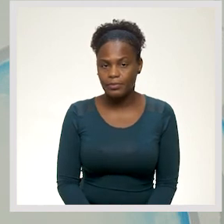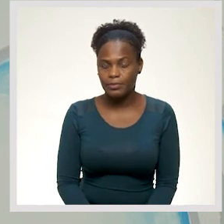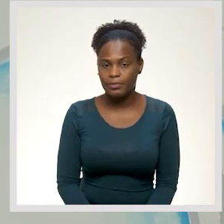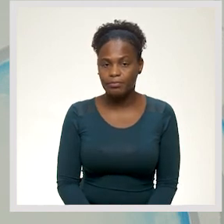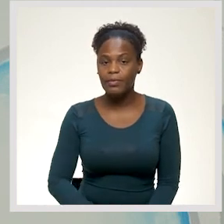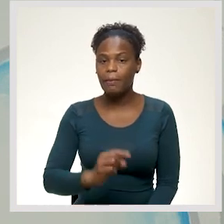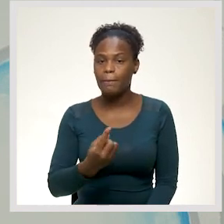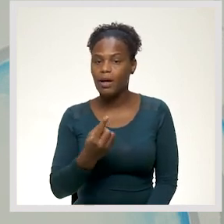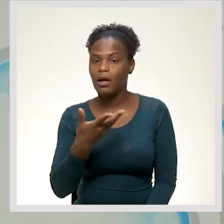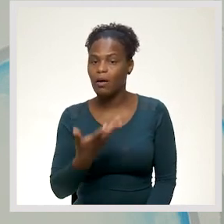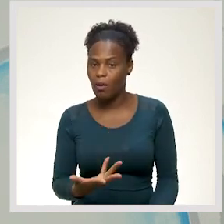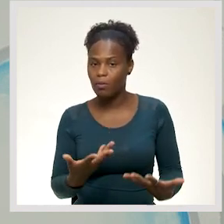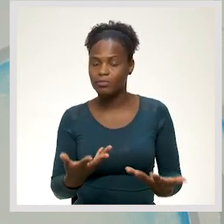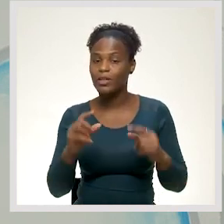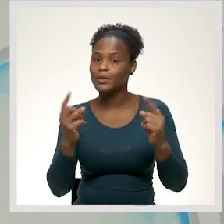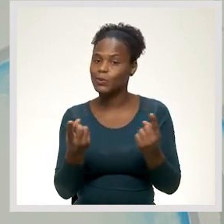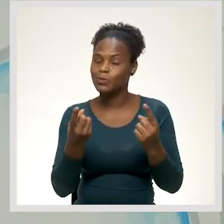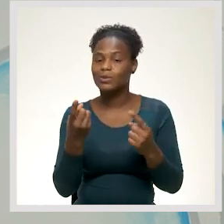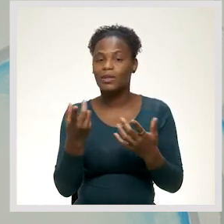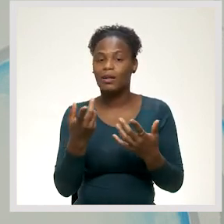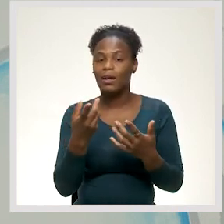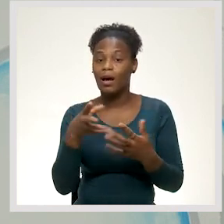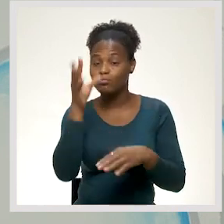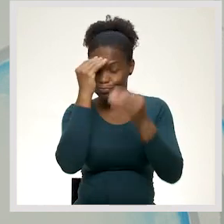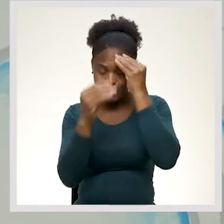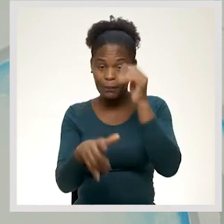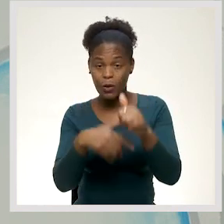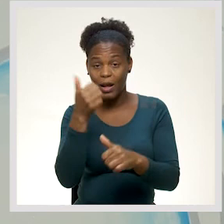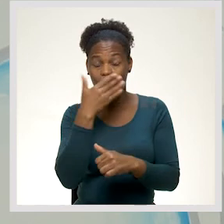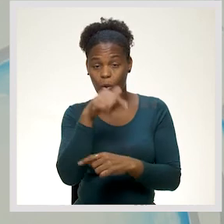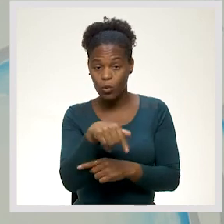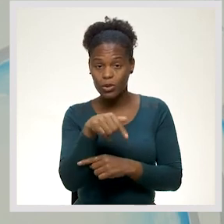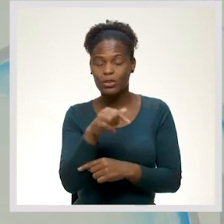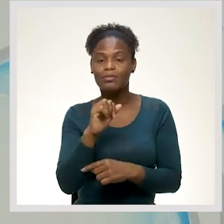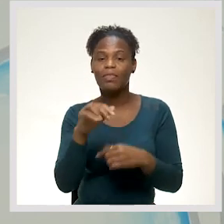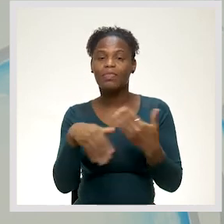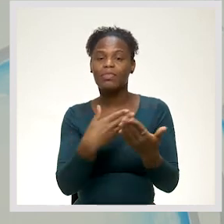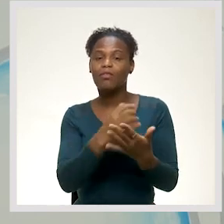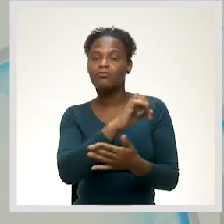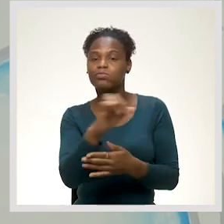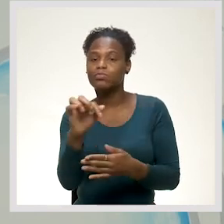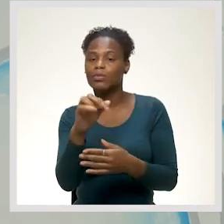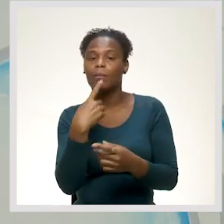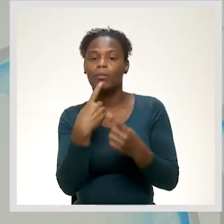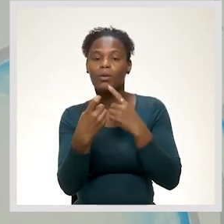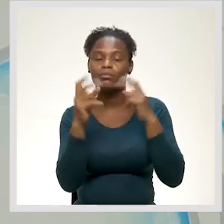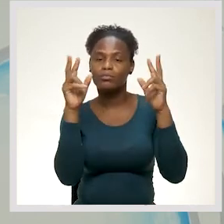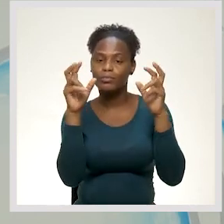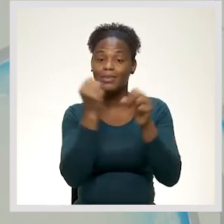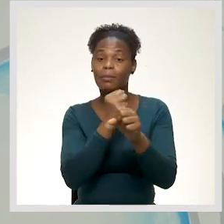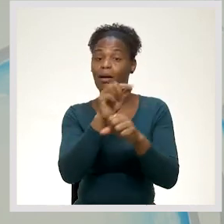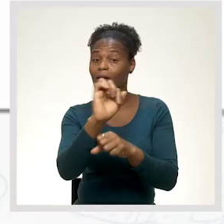para consolidarmos os conhecimentos adquiridos hoje na aula, vou-vos deixar a seguinte sugestão de trabalho de